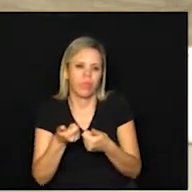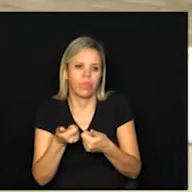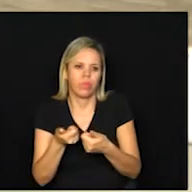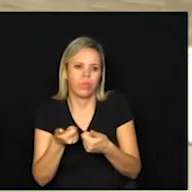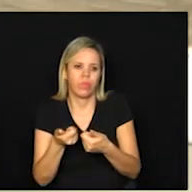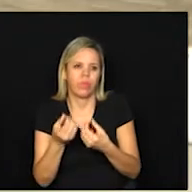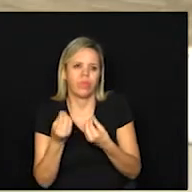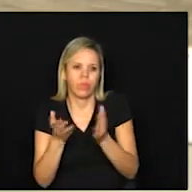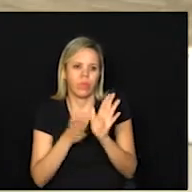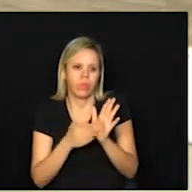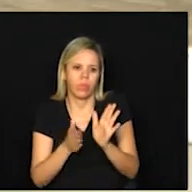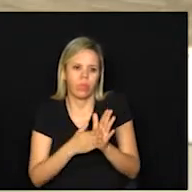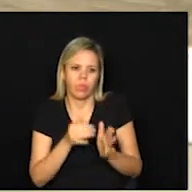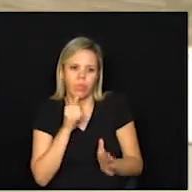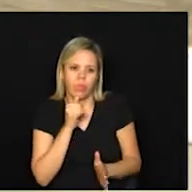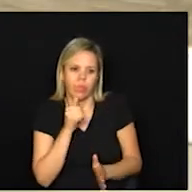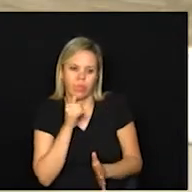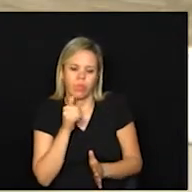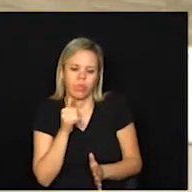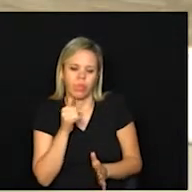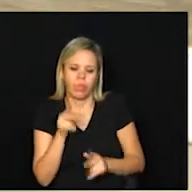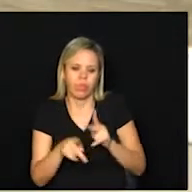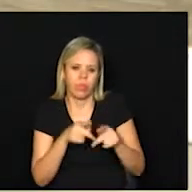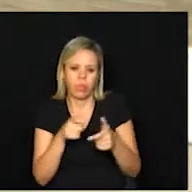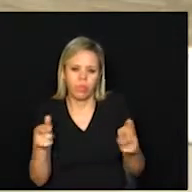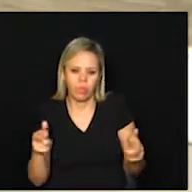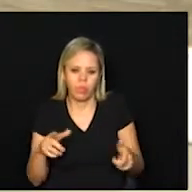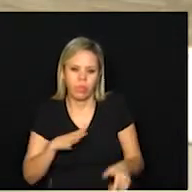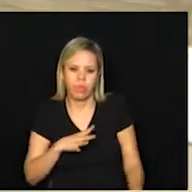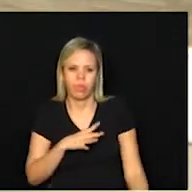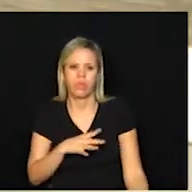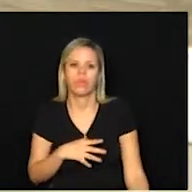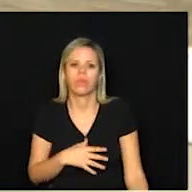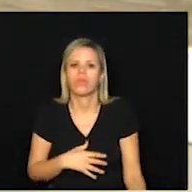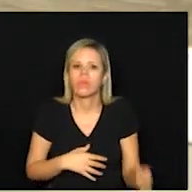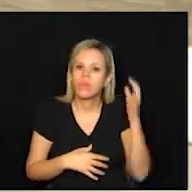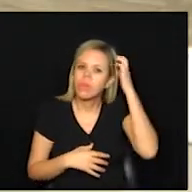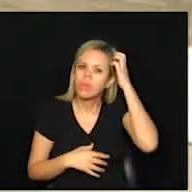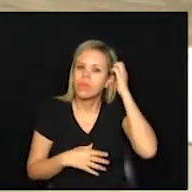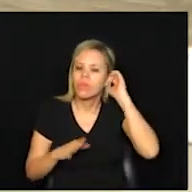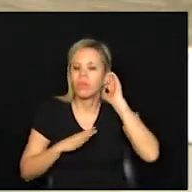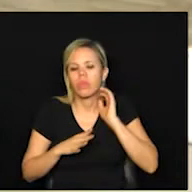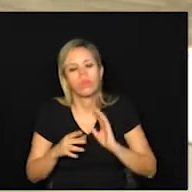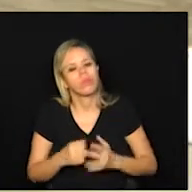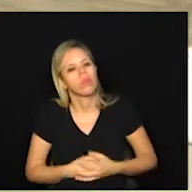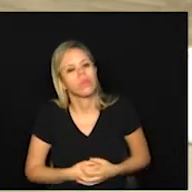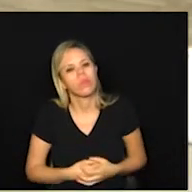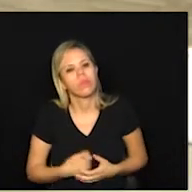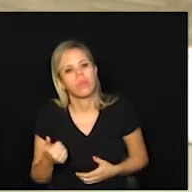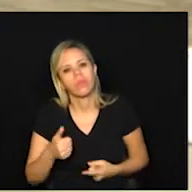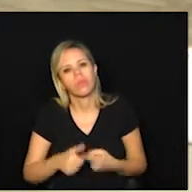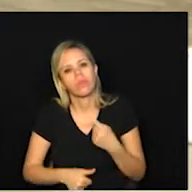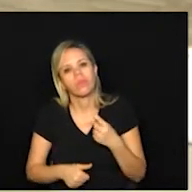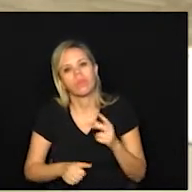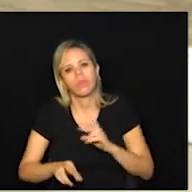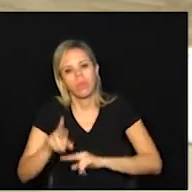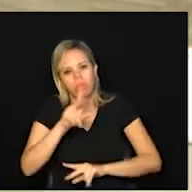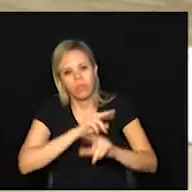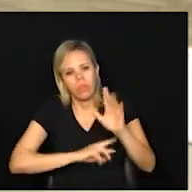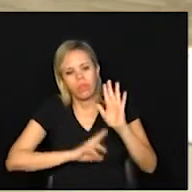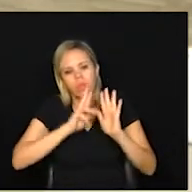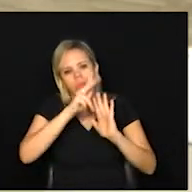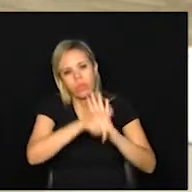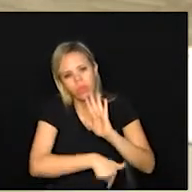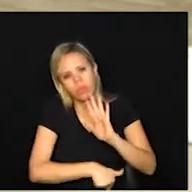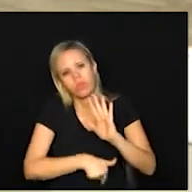ser oferecidos para as populações da nossa região, das cidades, né? Primeiro, para a biodiversidade. Você